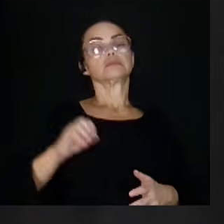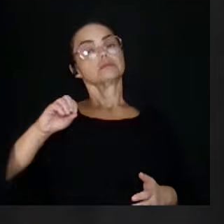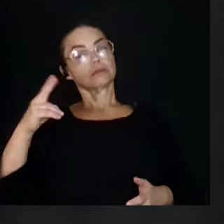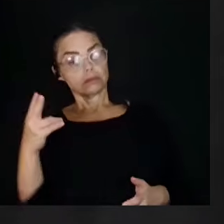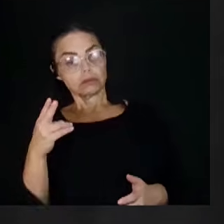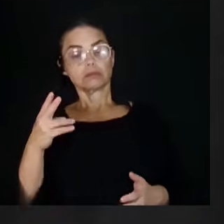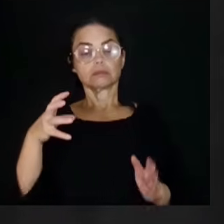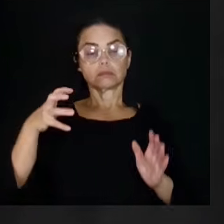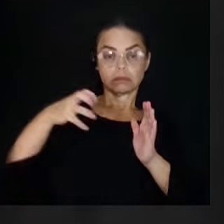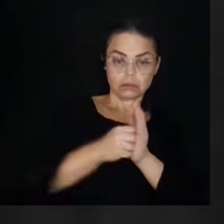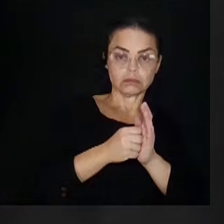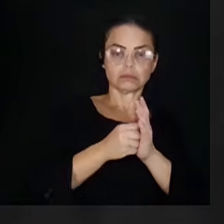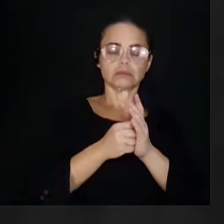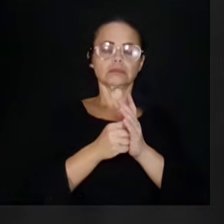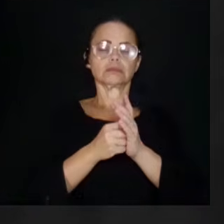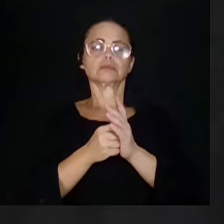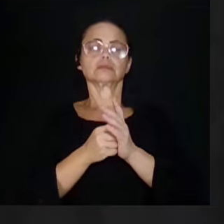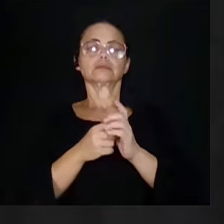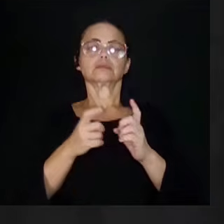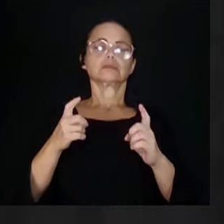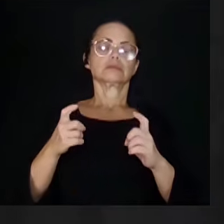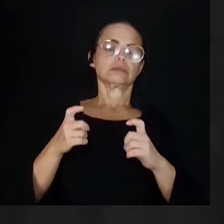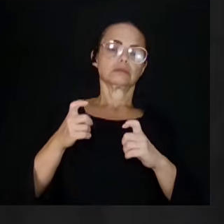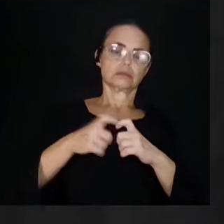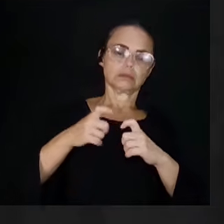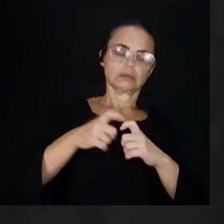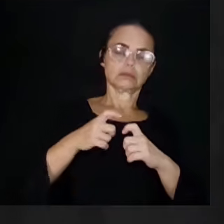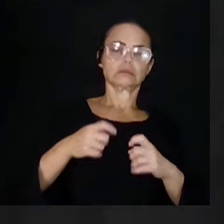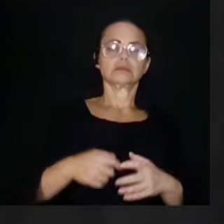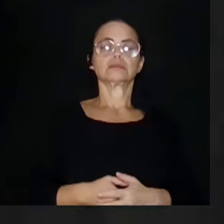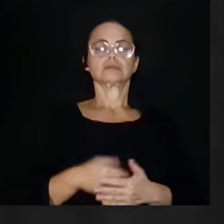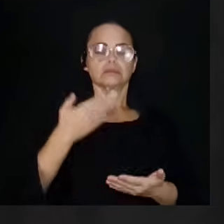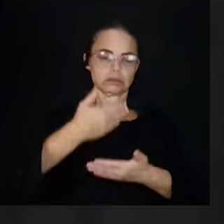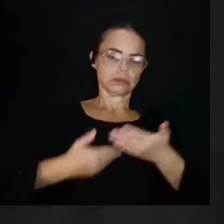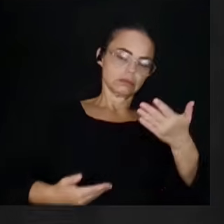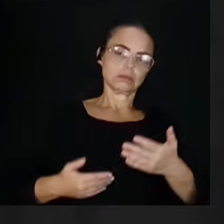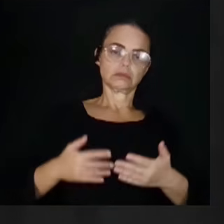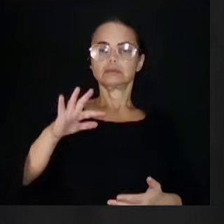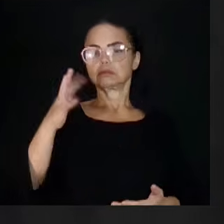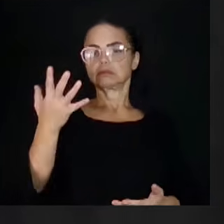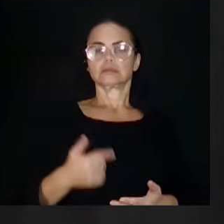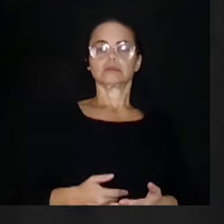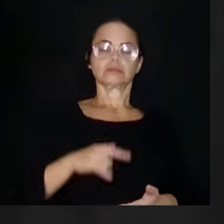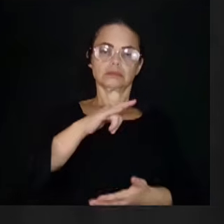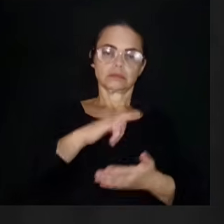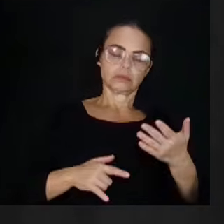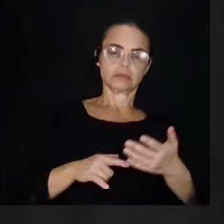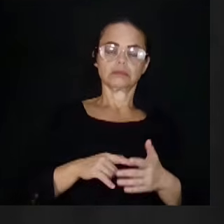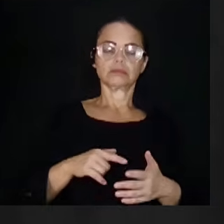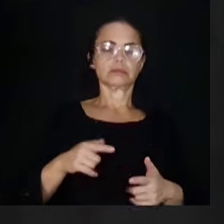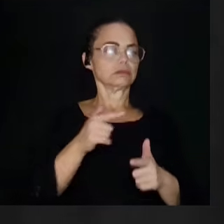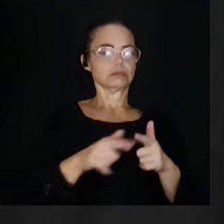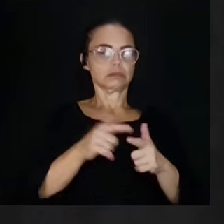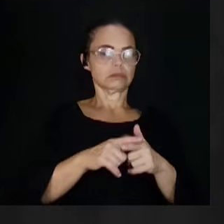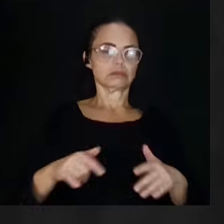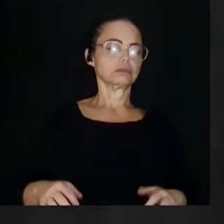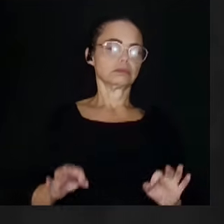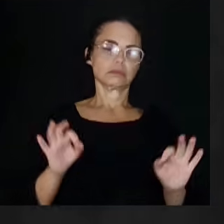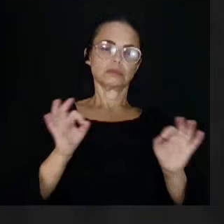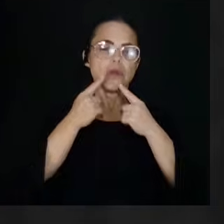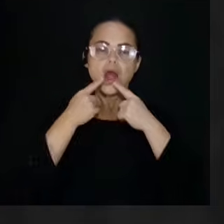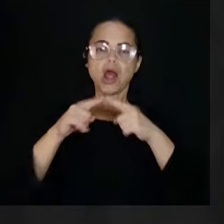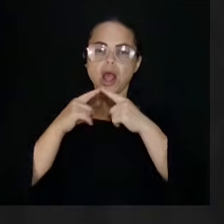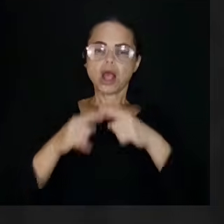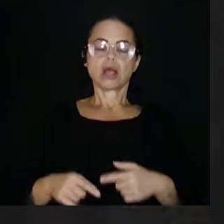consulta para ver o estado dos meus exames. Então ali a gente consegue. Tá com alguma queixa? Não estou com queixa nenhuma. Eu só preciso ver o resultado dos